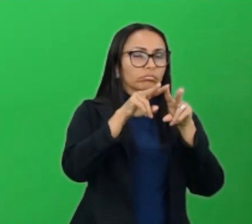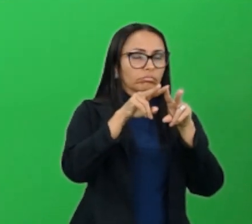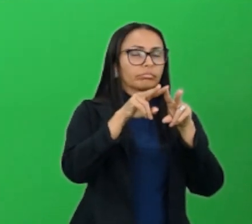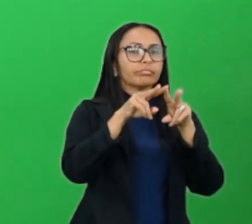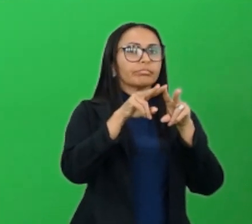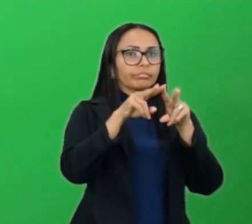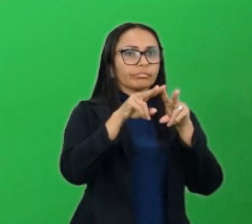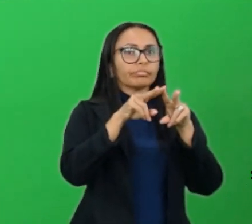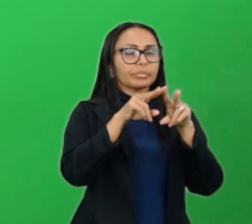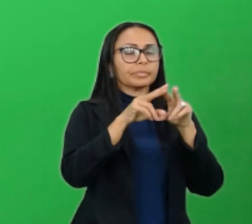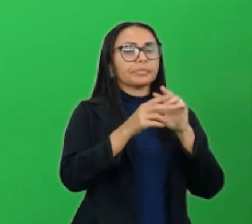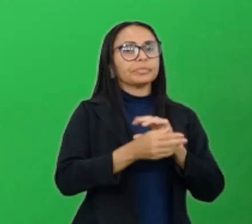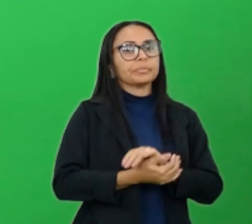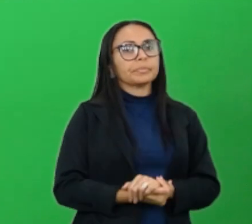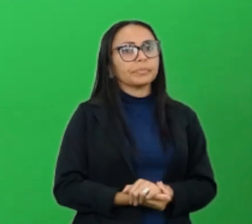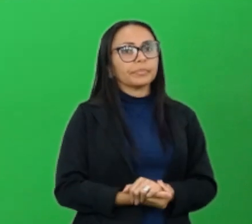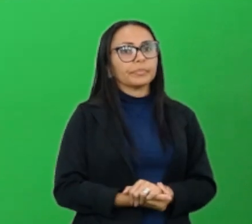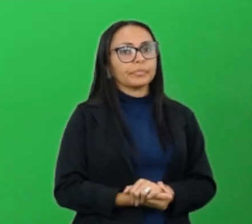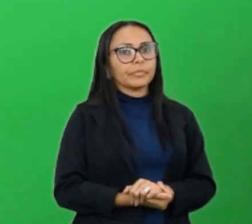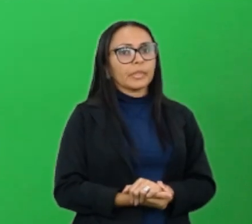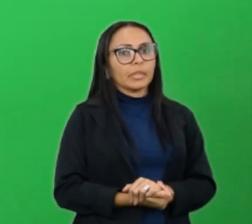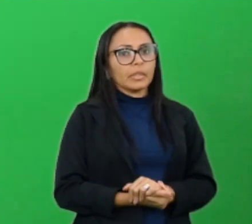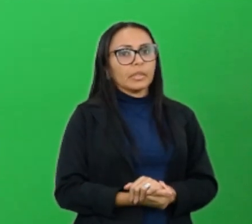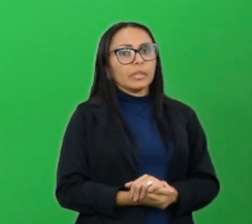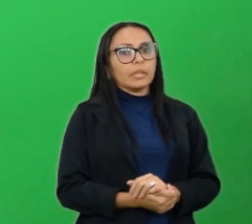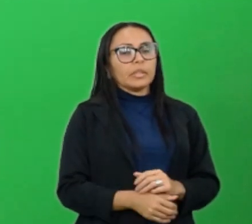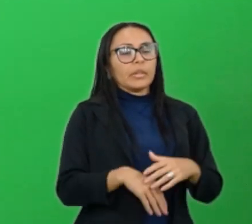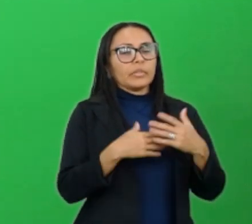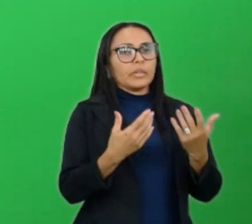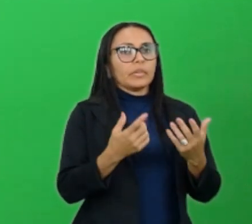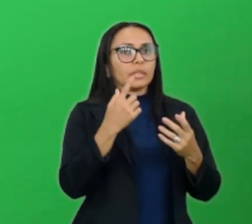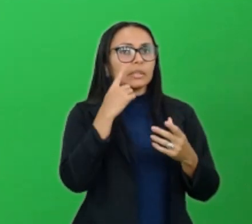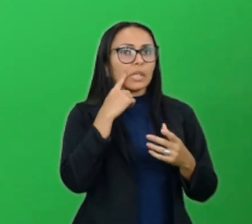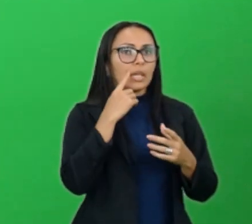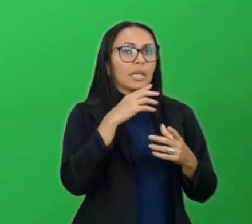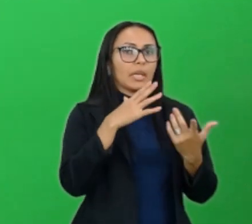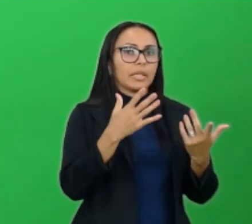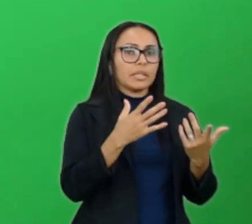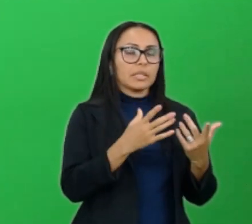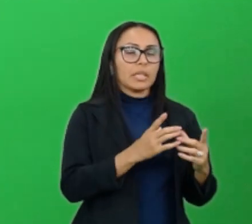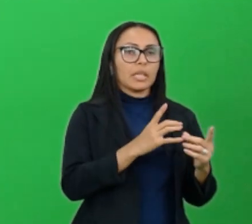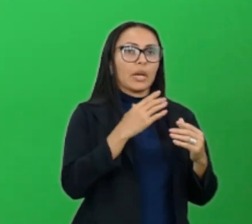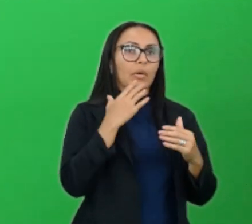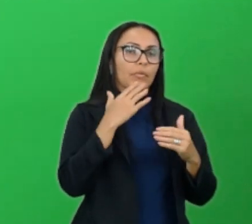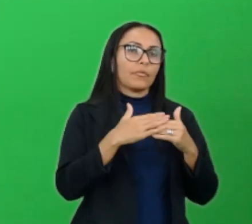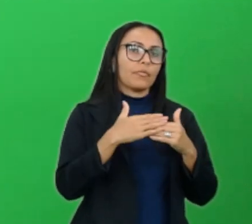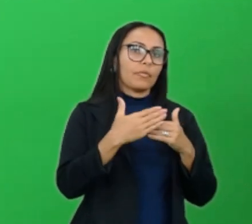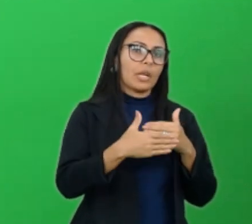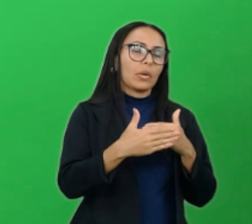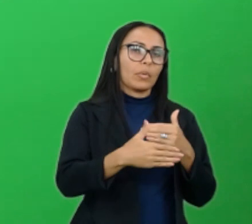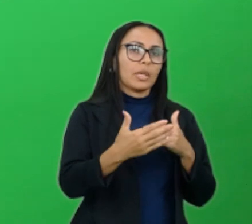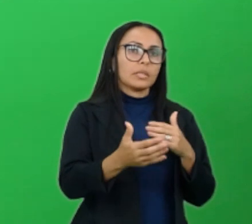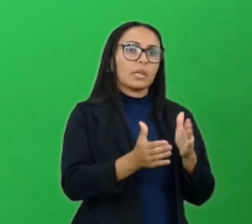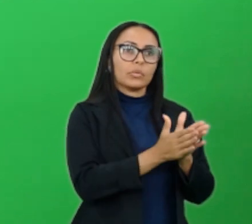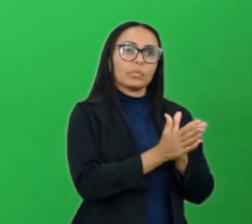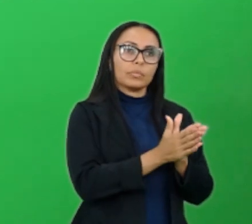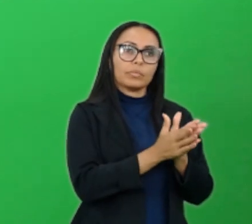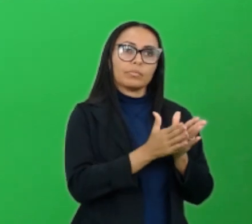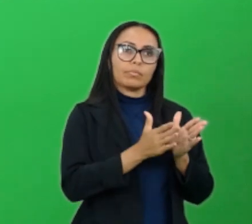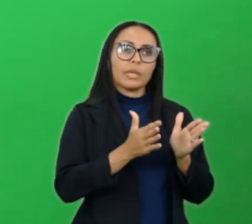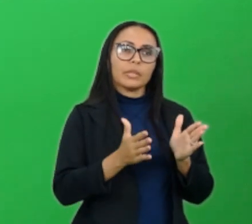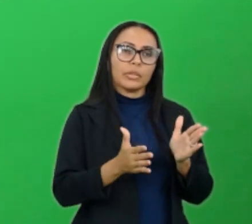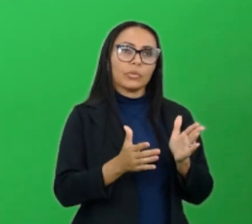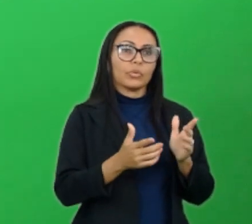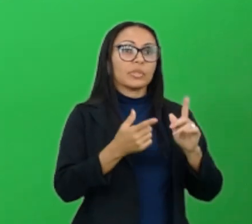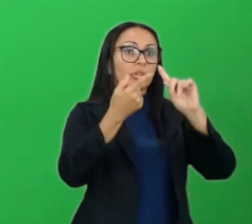Então, deve-se levantar esse indicador com uma frequência e uma periodicidade que sejam coerentes com aquilo que se